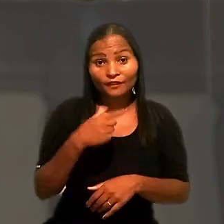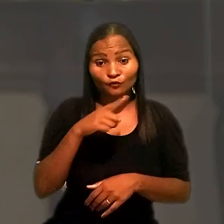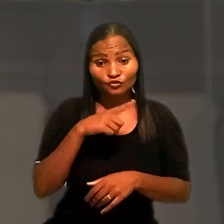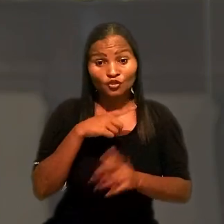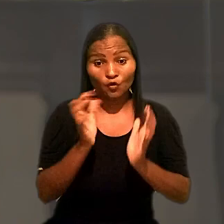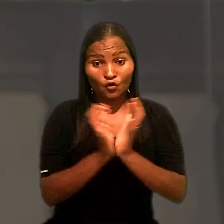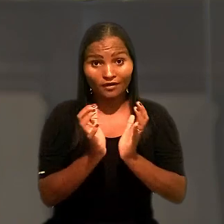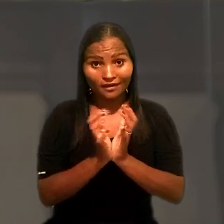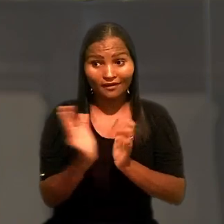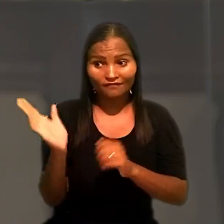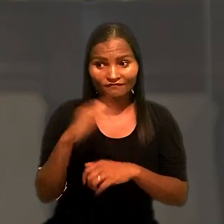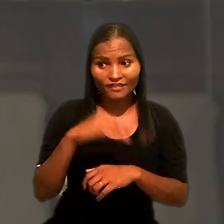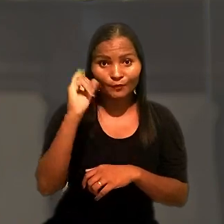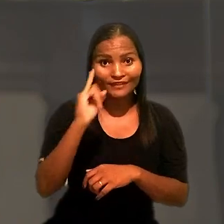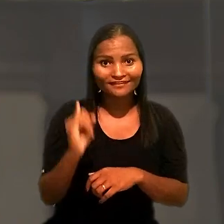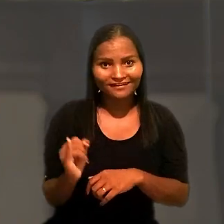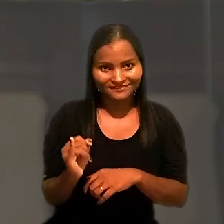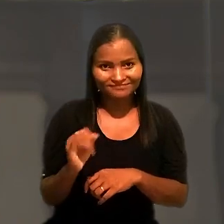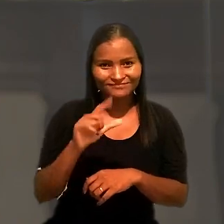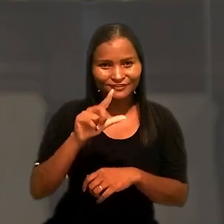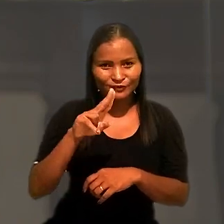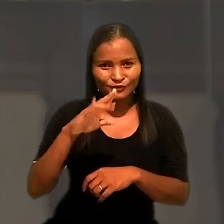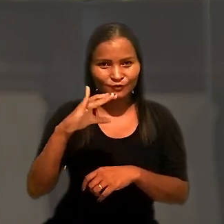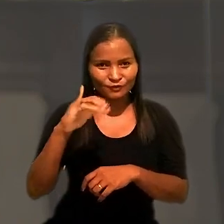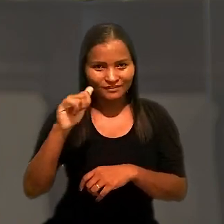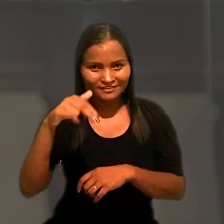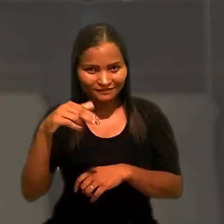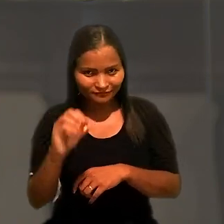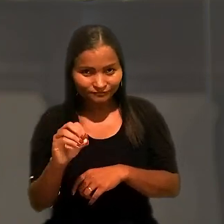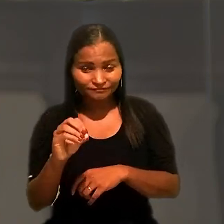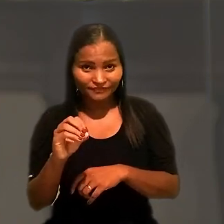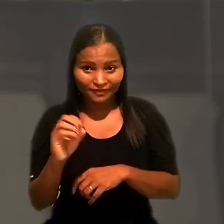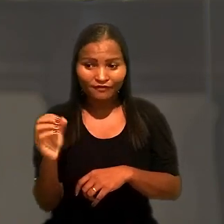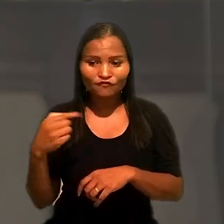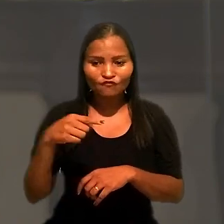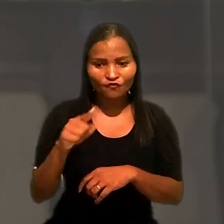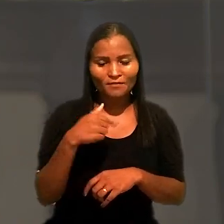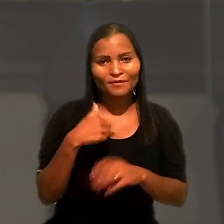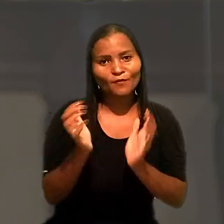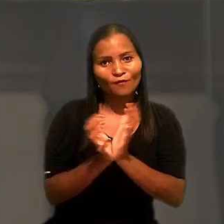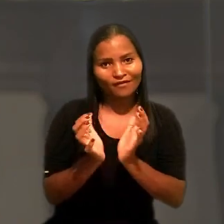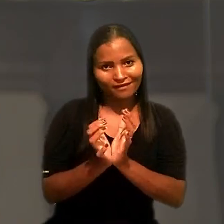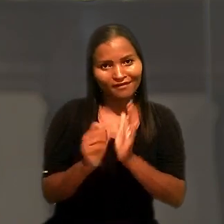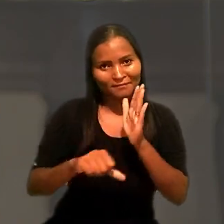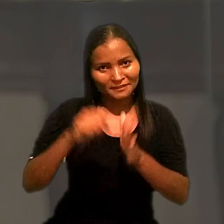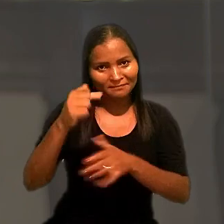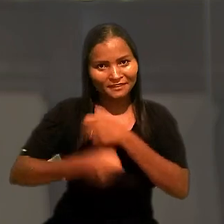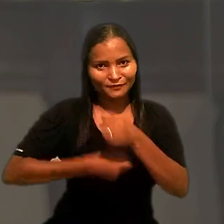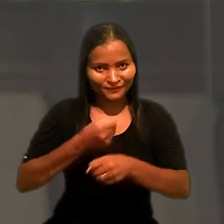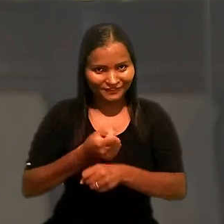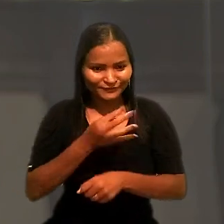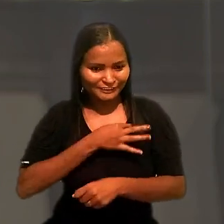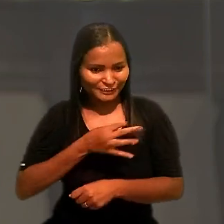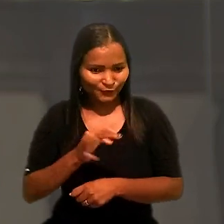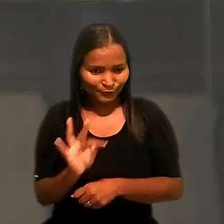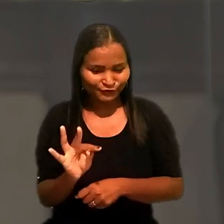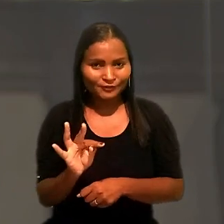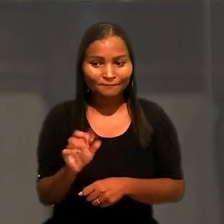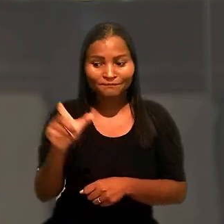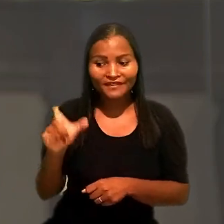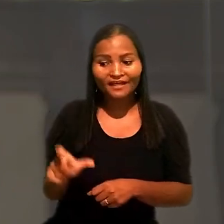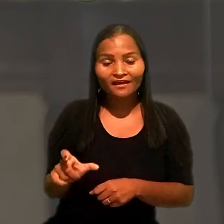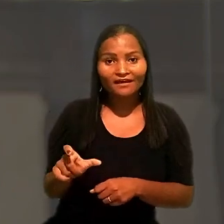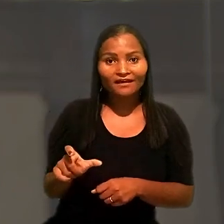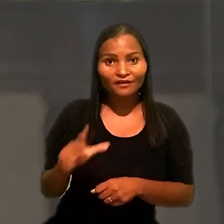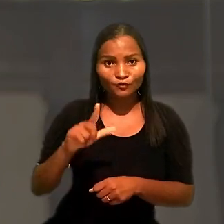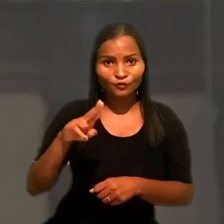colega lá que tinha vindo da Itália, Luciano, veio da Itália fazer o curso de teologia, foi meu colega no primeiro ano de teologia.